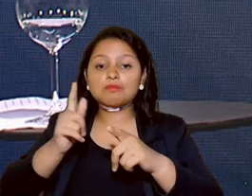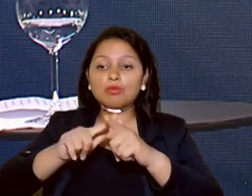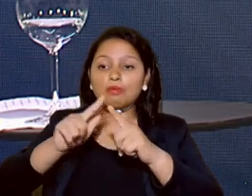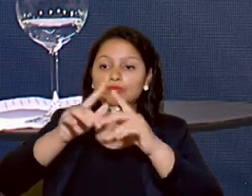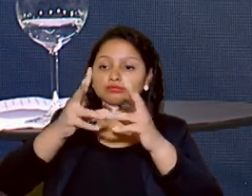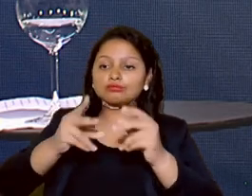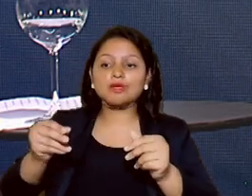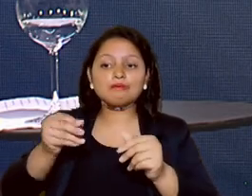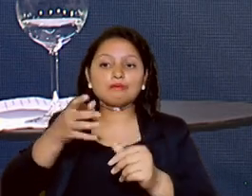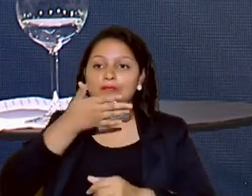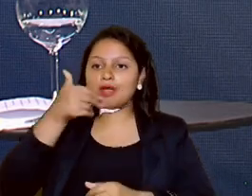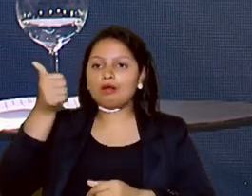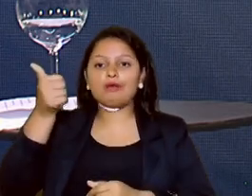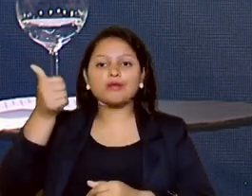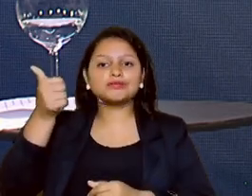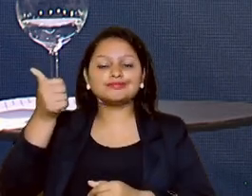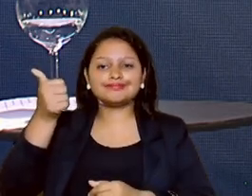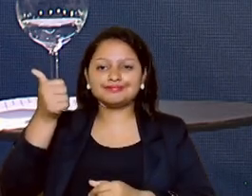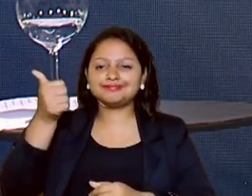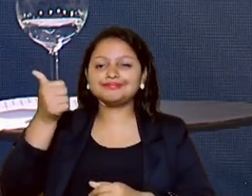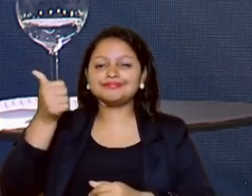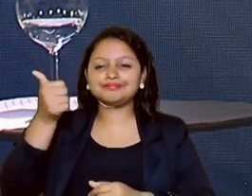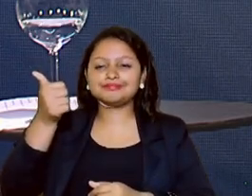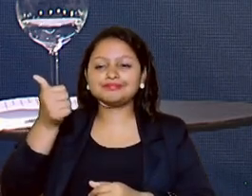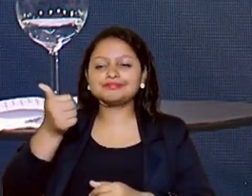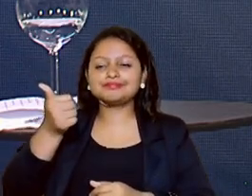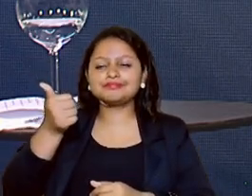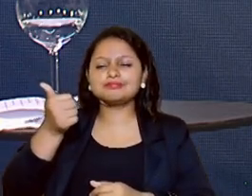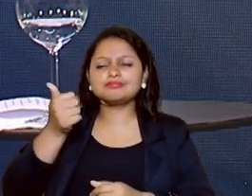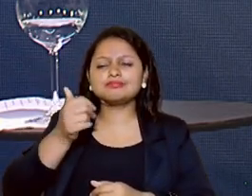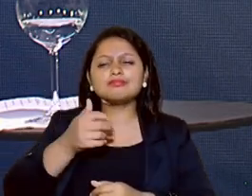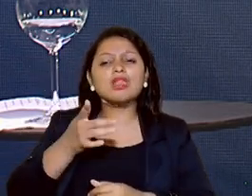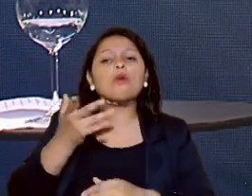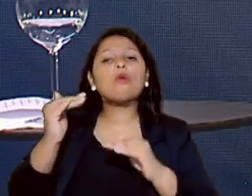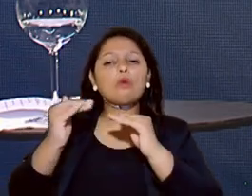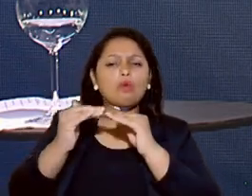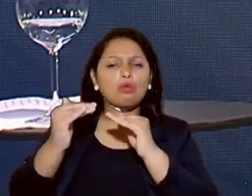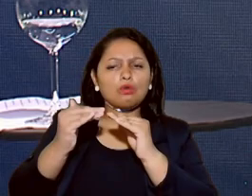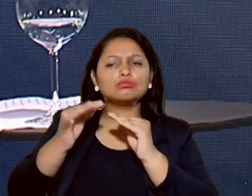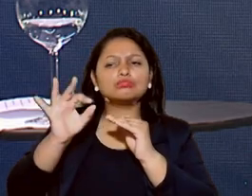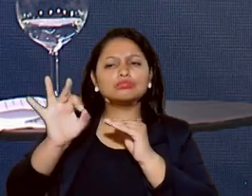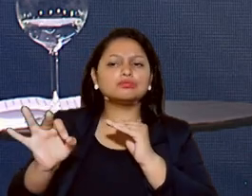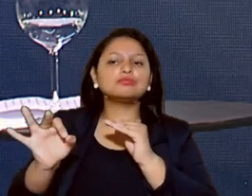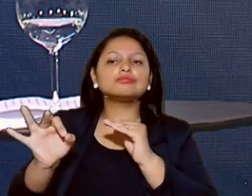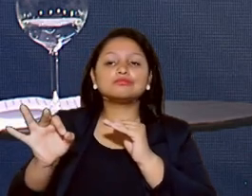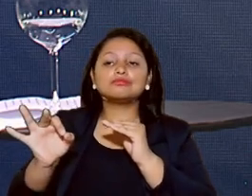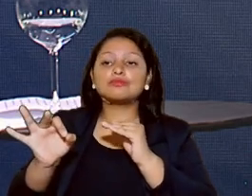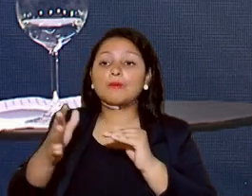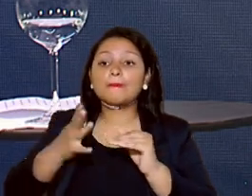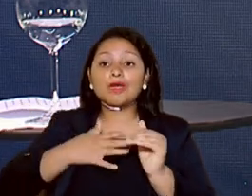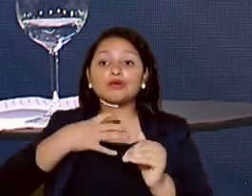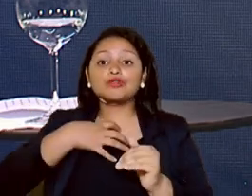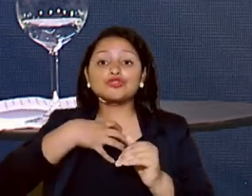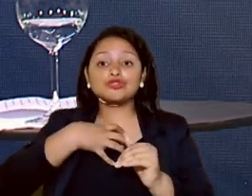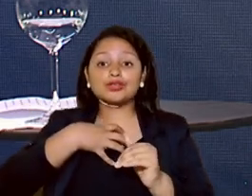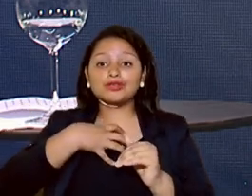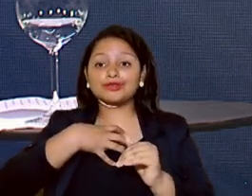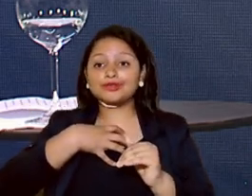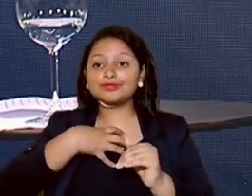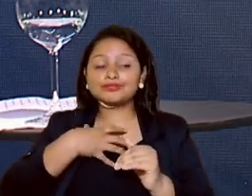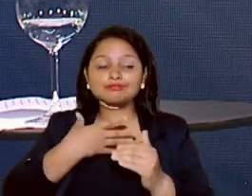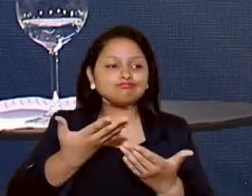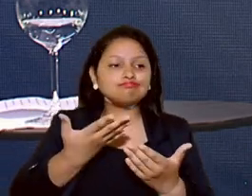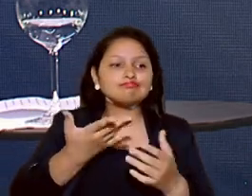cada vez mais complexas Então eu acho que concordo plenamente com ele eu imagino o meu mundo combinado com o dele o